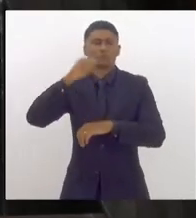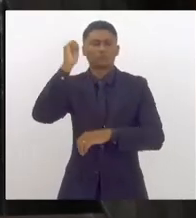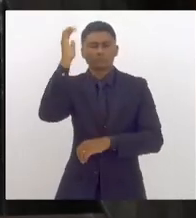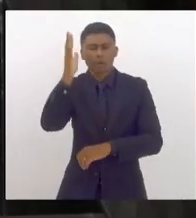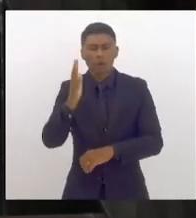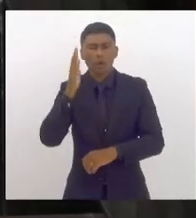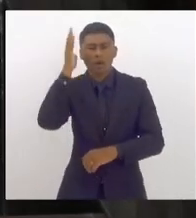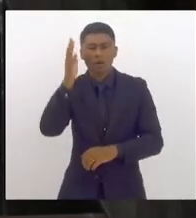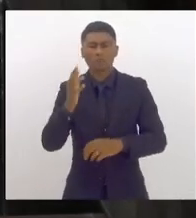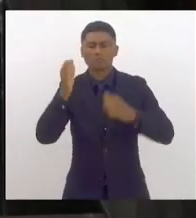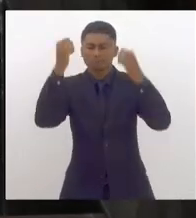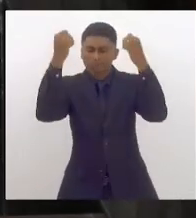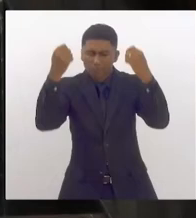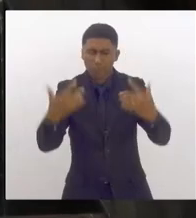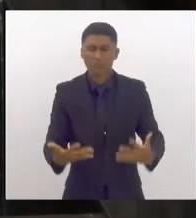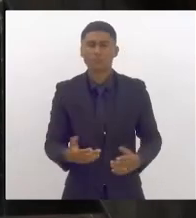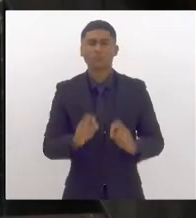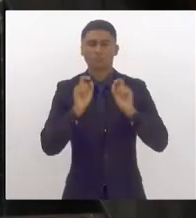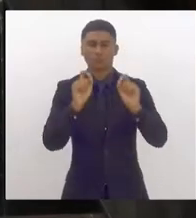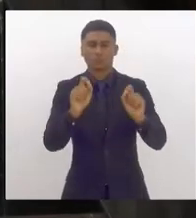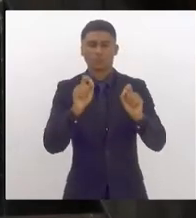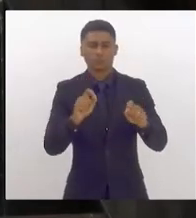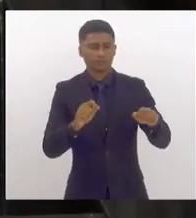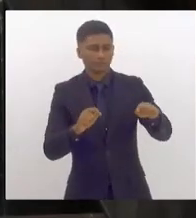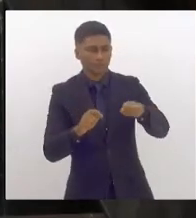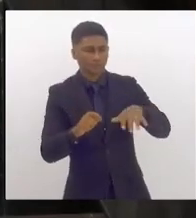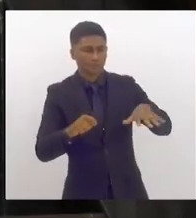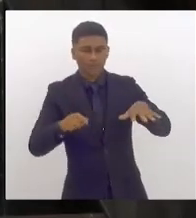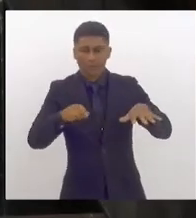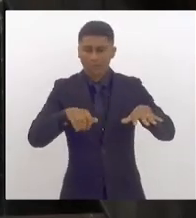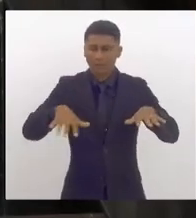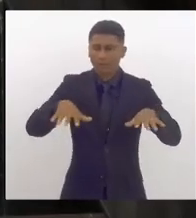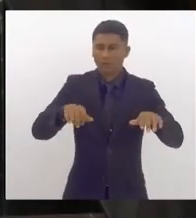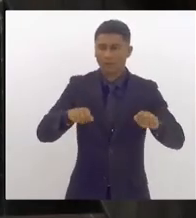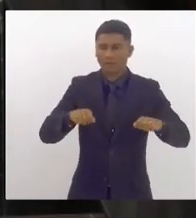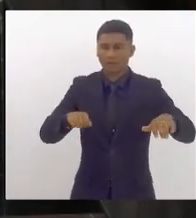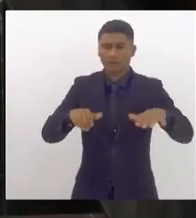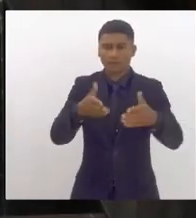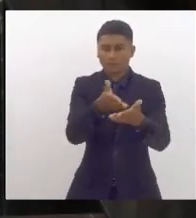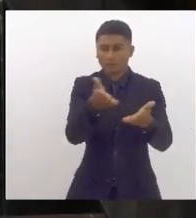áreas de competência do Poder Executivo estadual